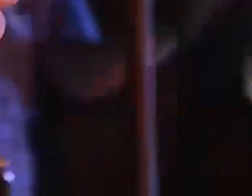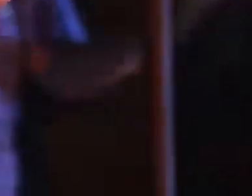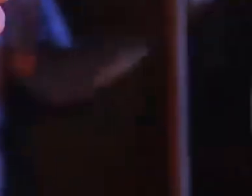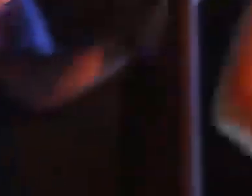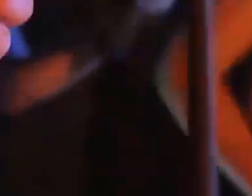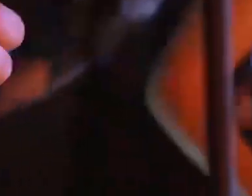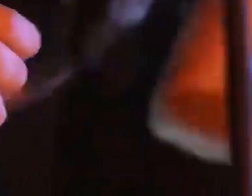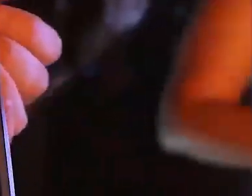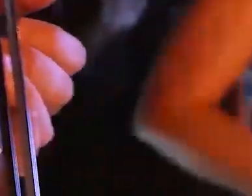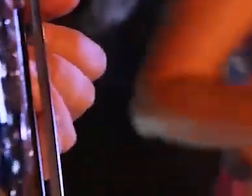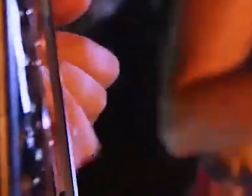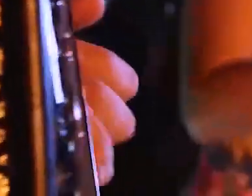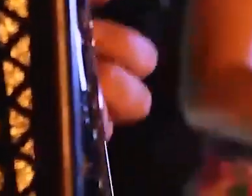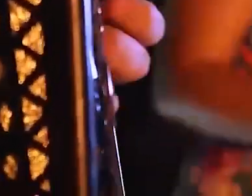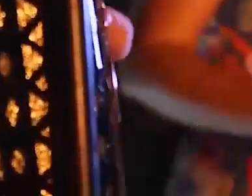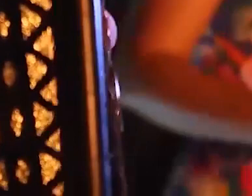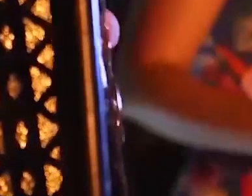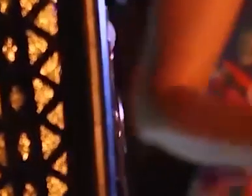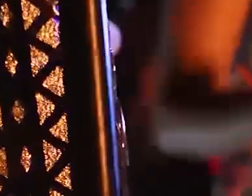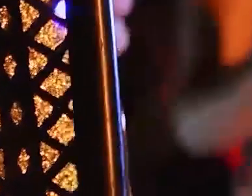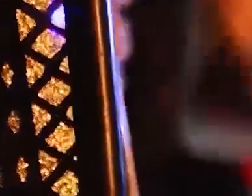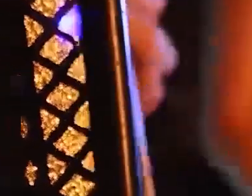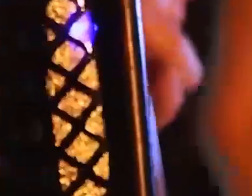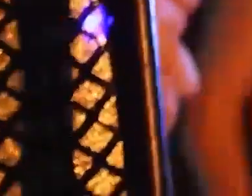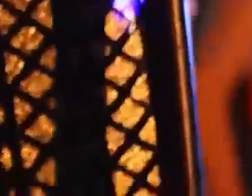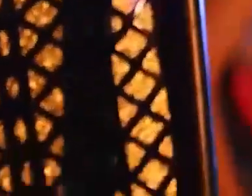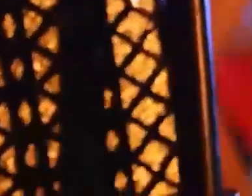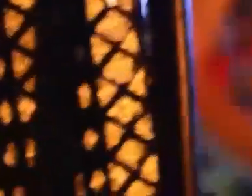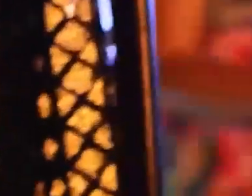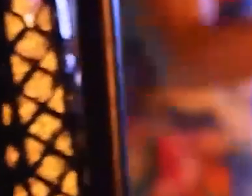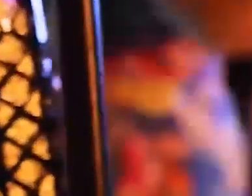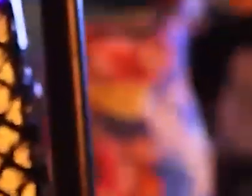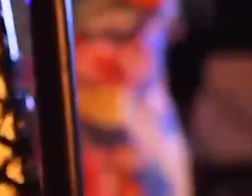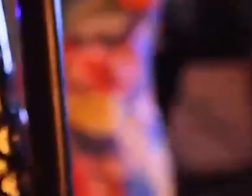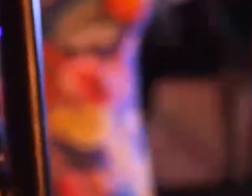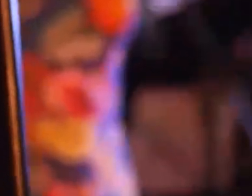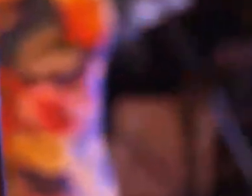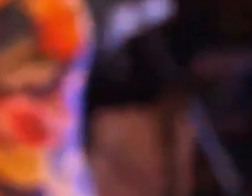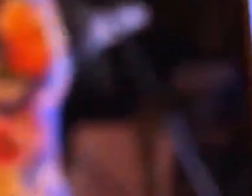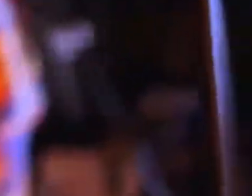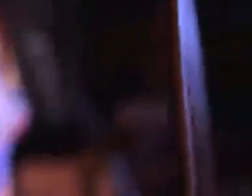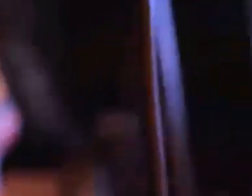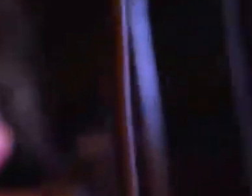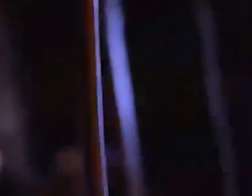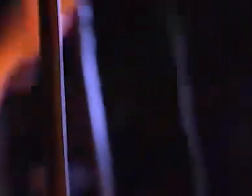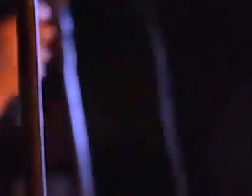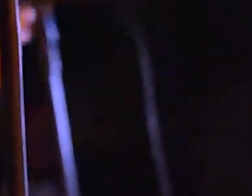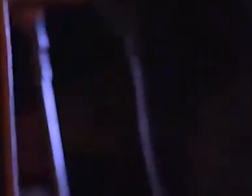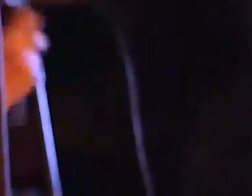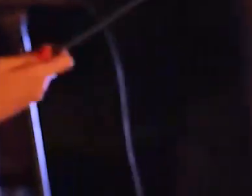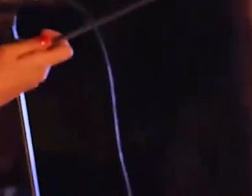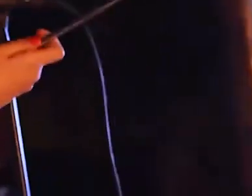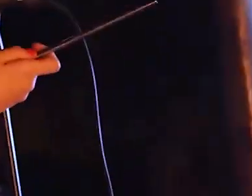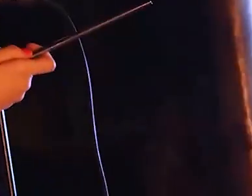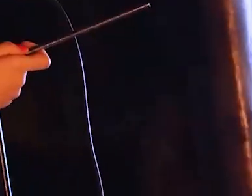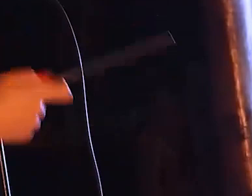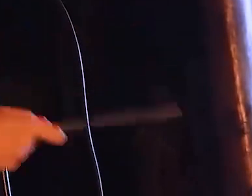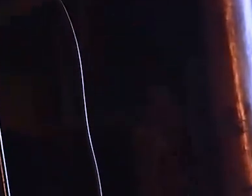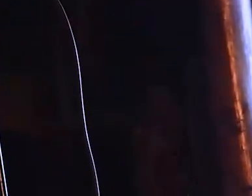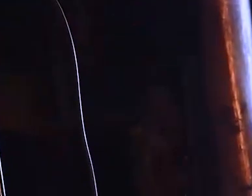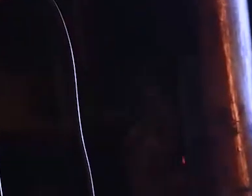cantar. Ô, rosa formosa, o dia já vai clarear. segue em frente sua